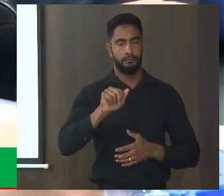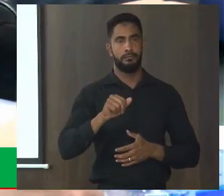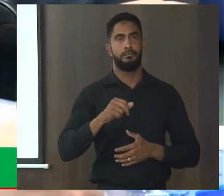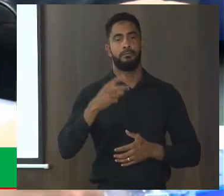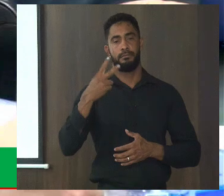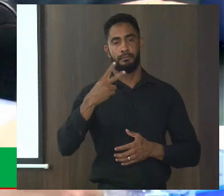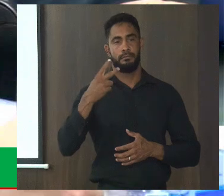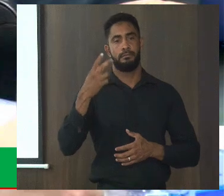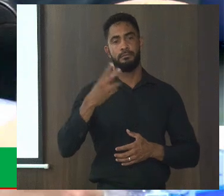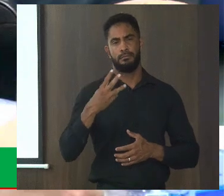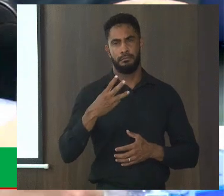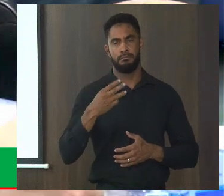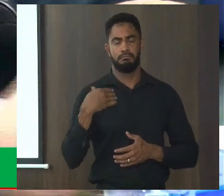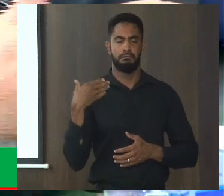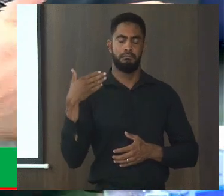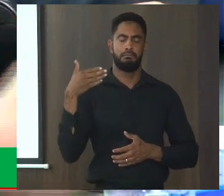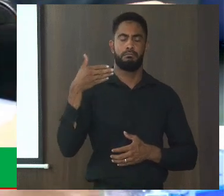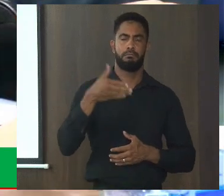senhor desloca